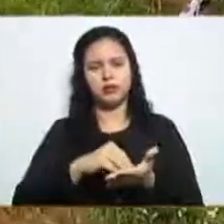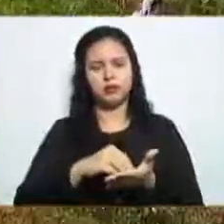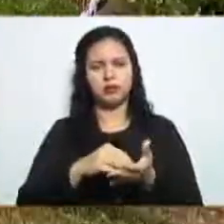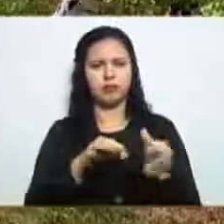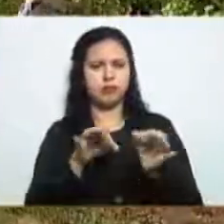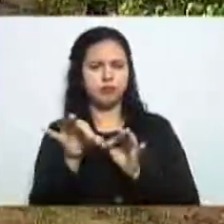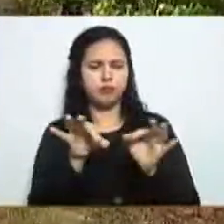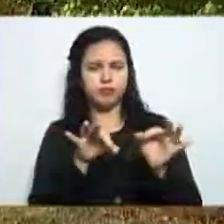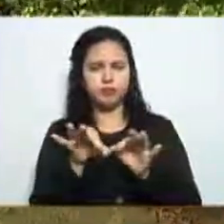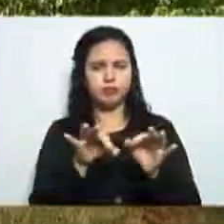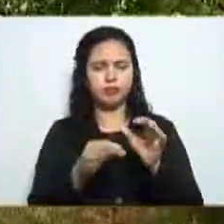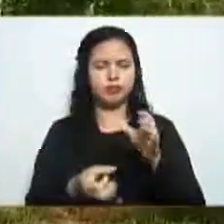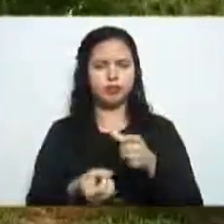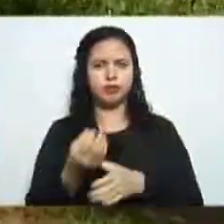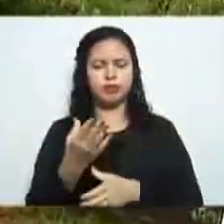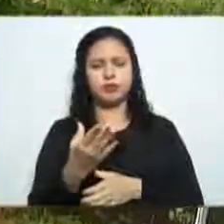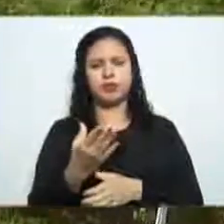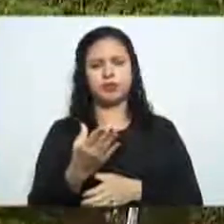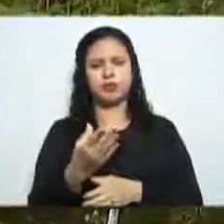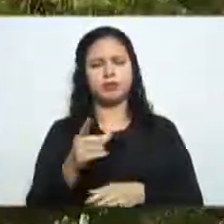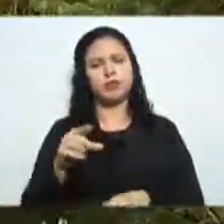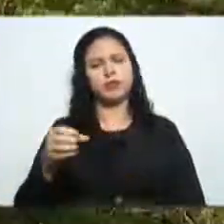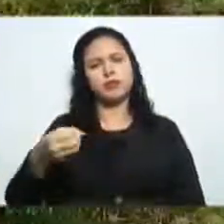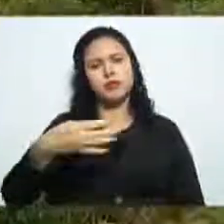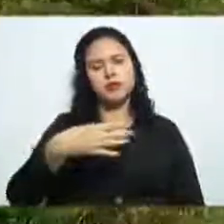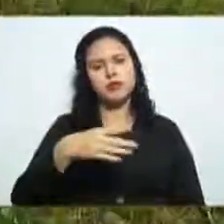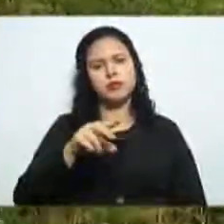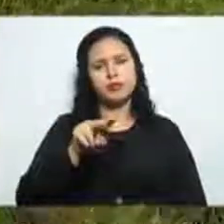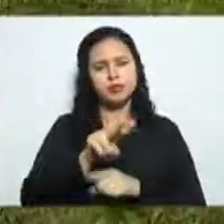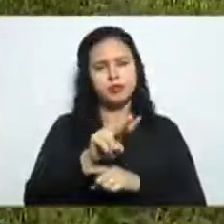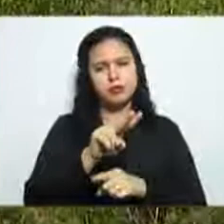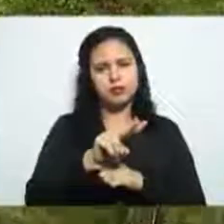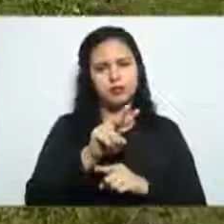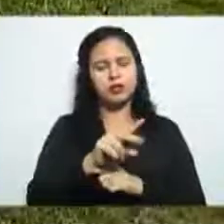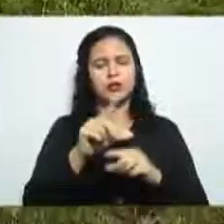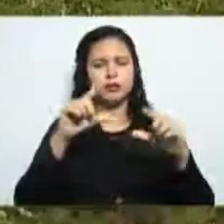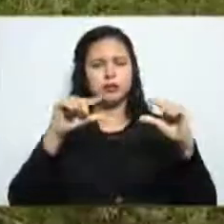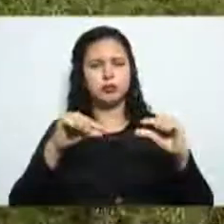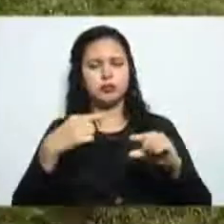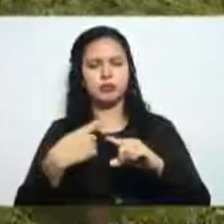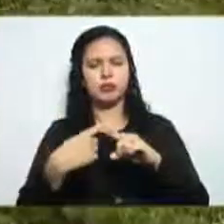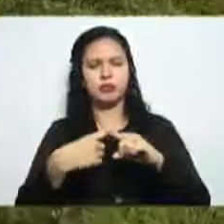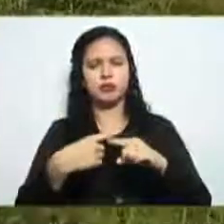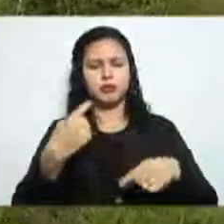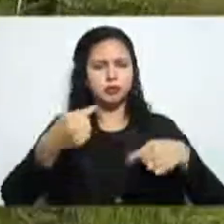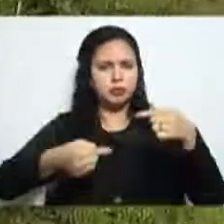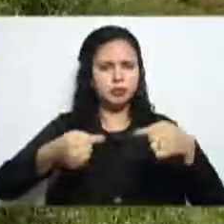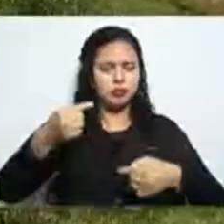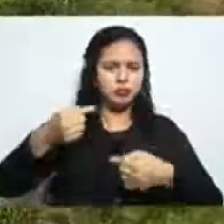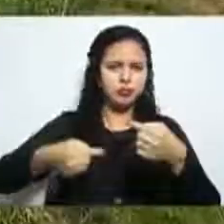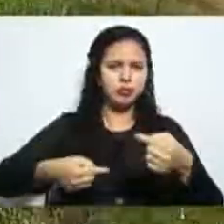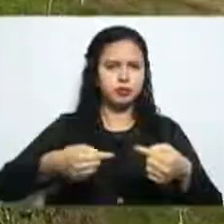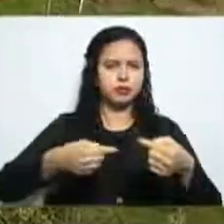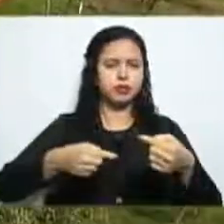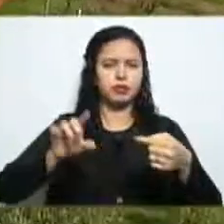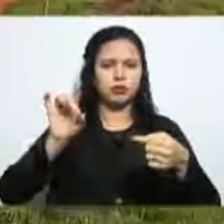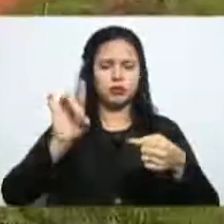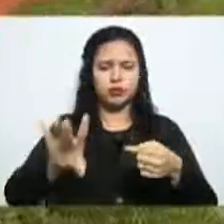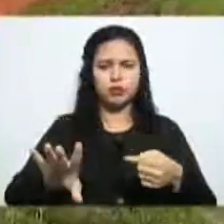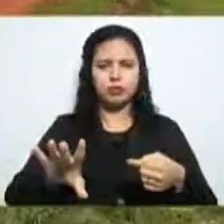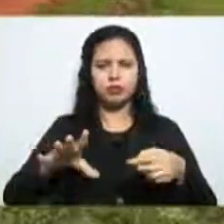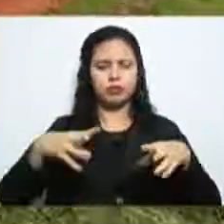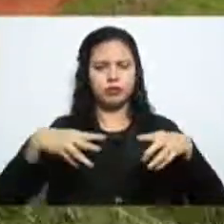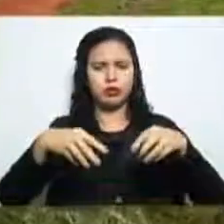novos assentamentos, a reforma agrária e pouca fiscalização, já que a disputa não é exclusivamente por terras, mas